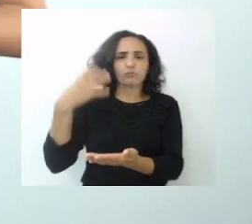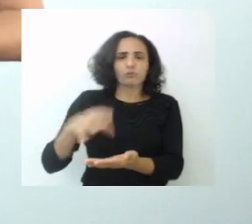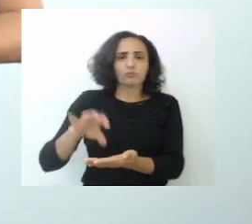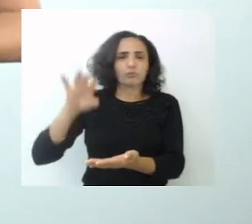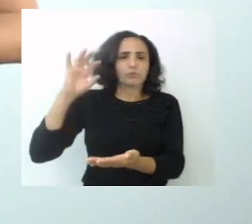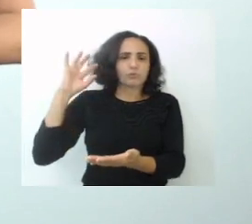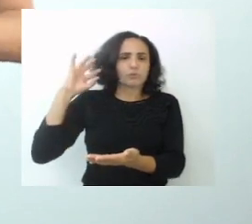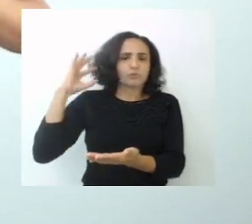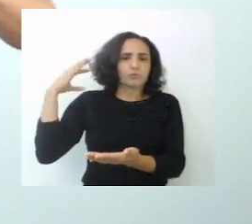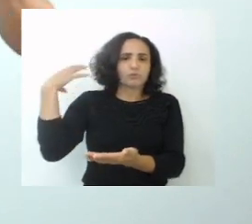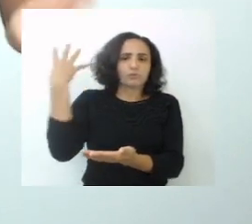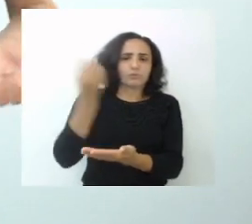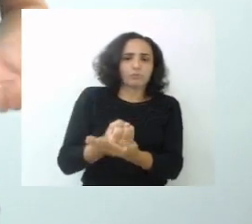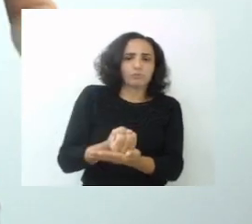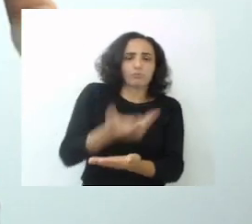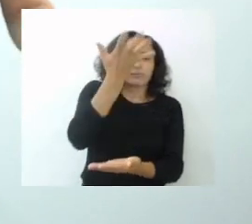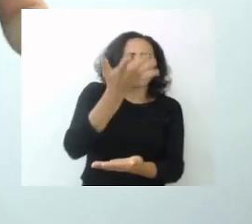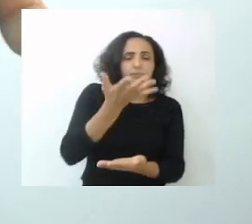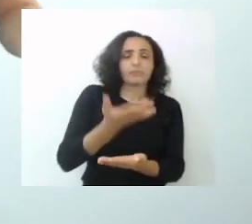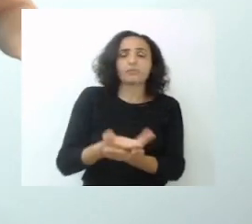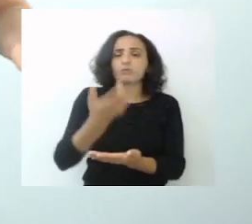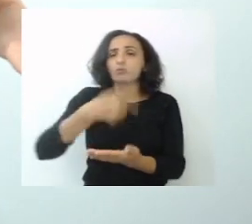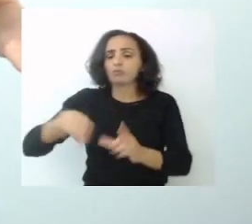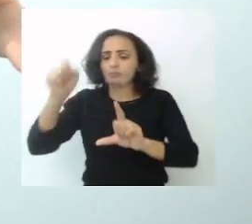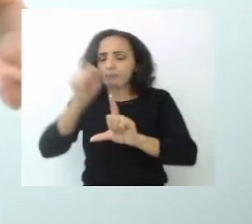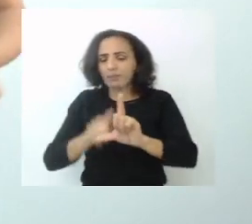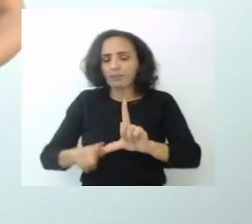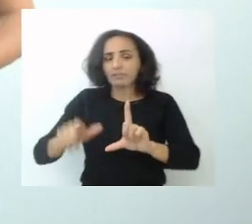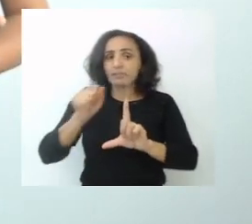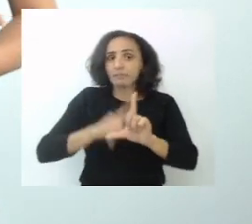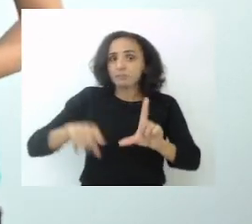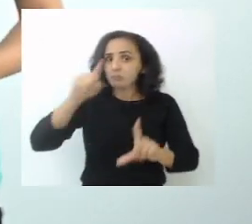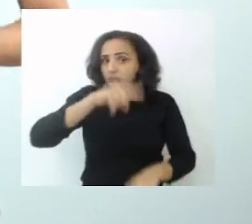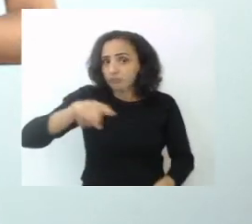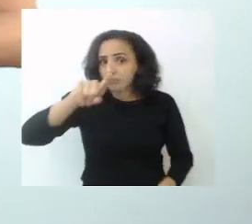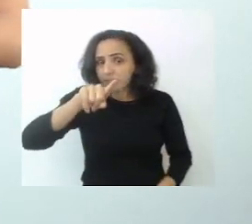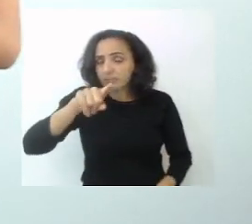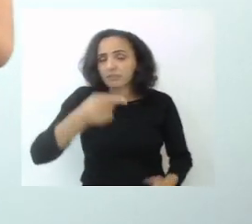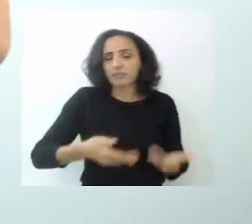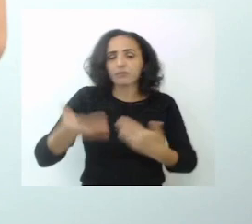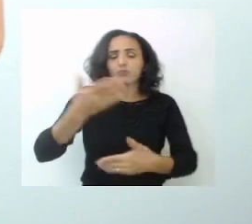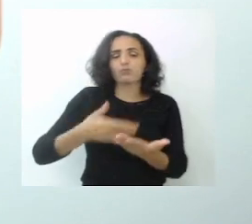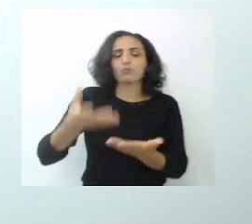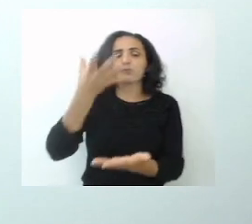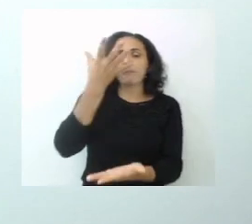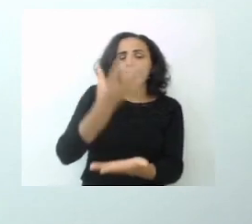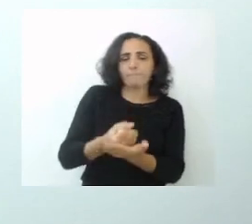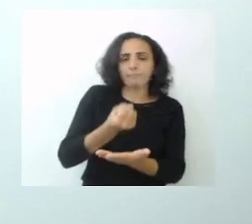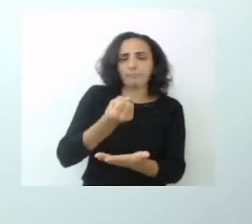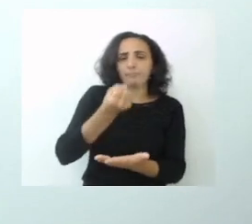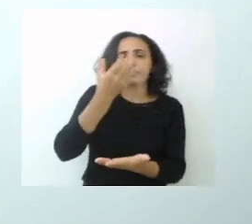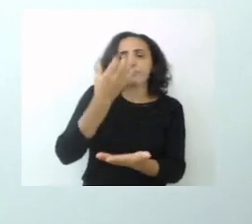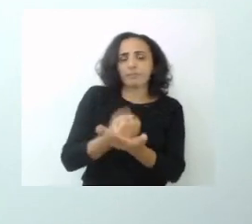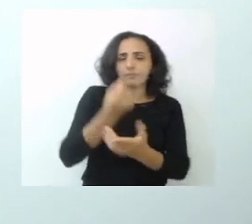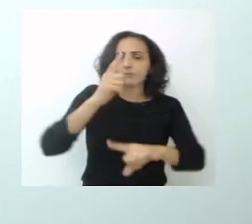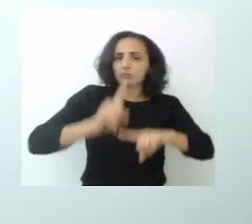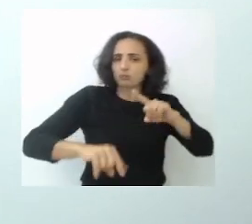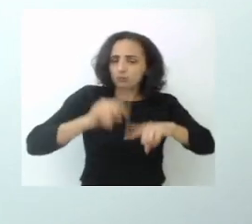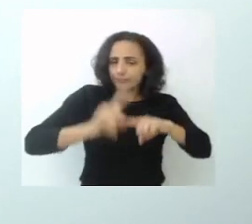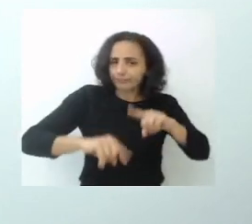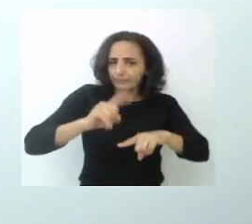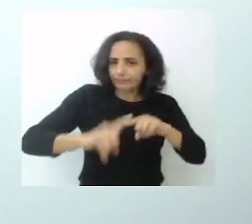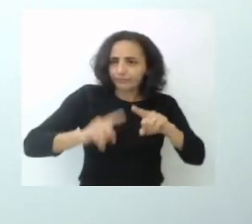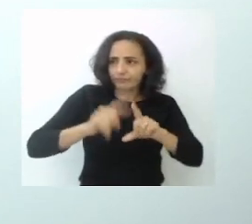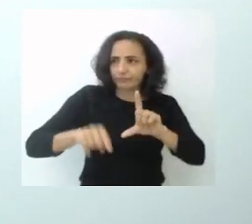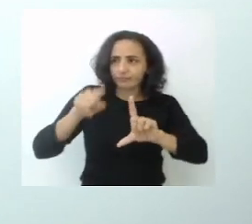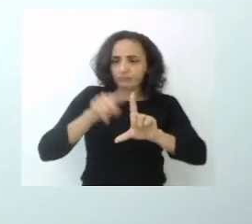a explicação. Está aí o QR Code na tela para você baixar o QR Code, baixar o material. Está aqui na